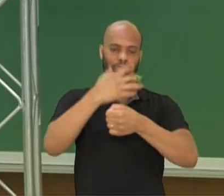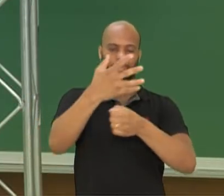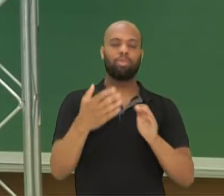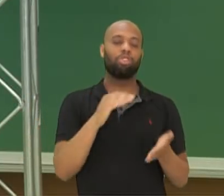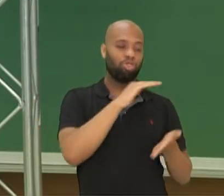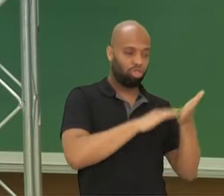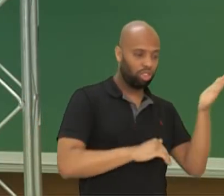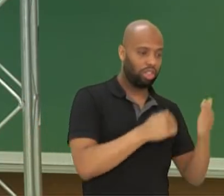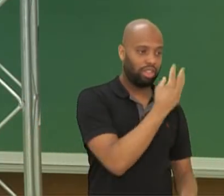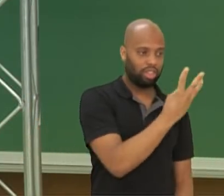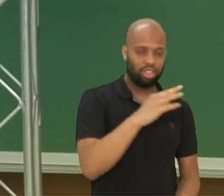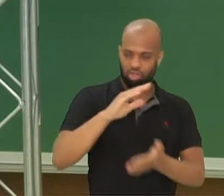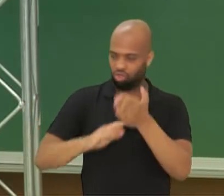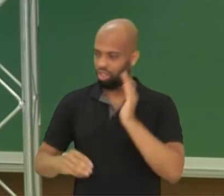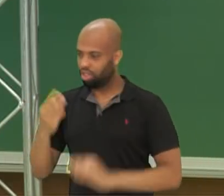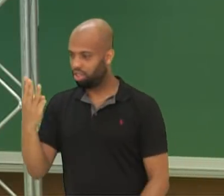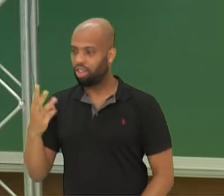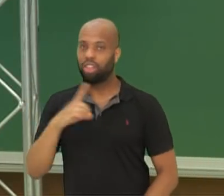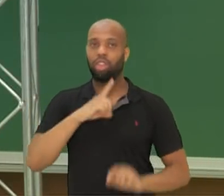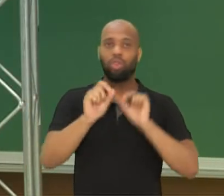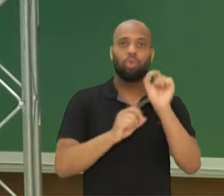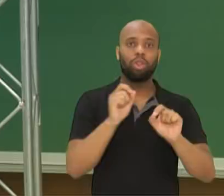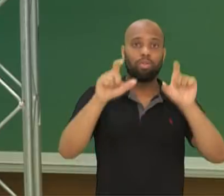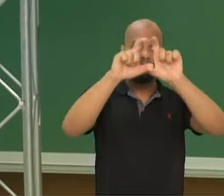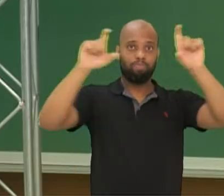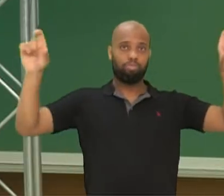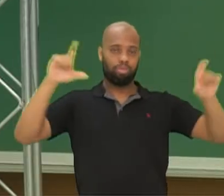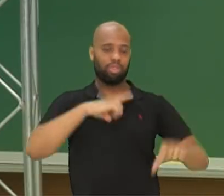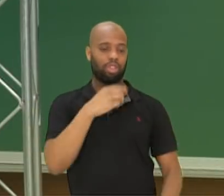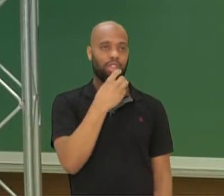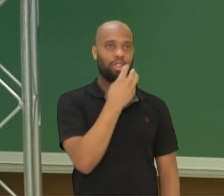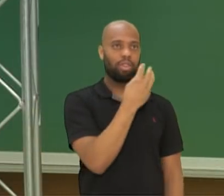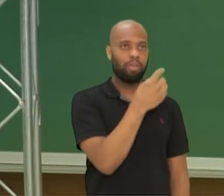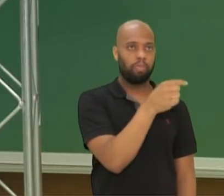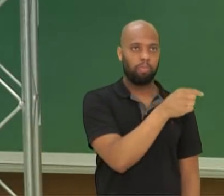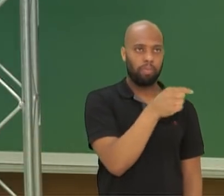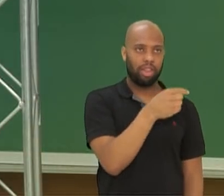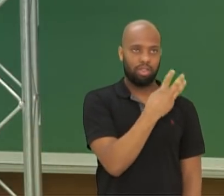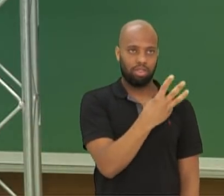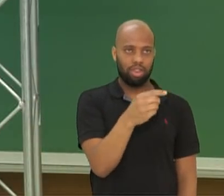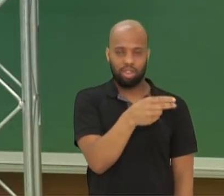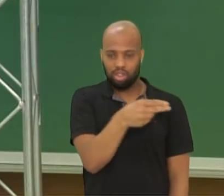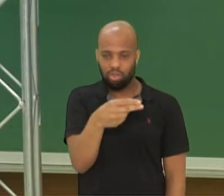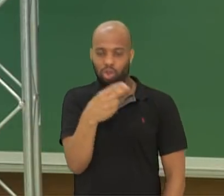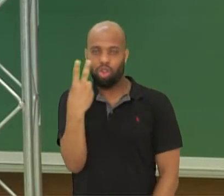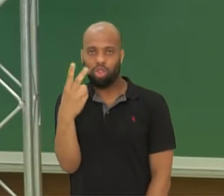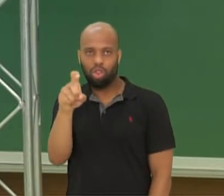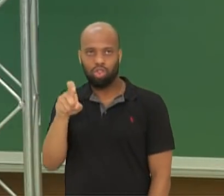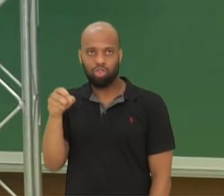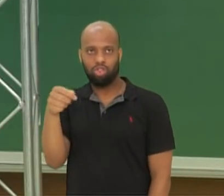3 e 3, a gente fica com menos 3 igual a 2x menos 3, que aí é uma solução de uma equação de primeiro